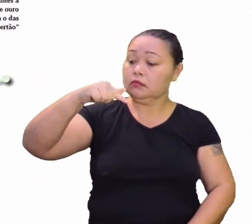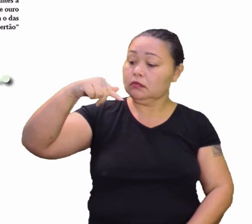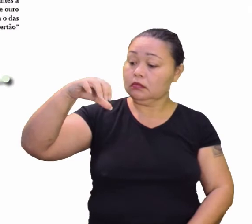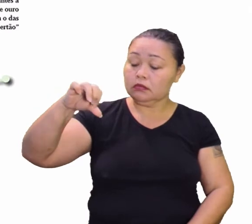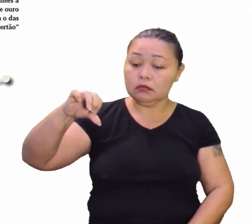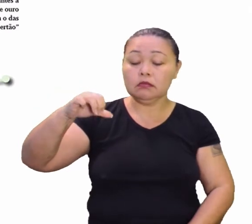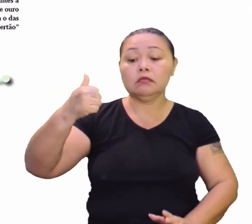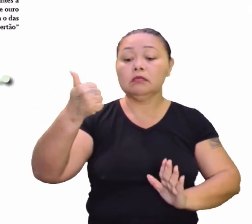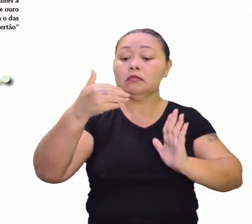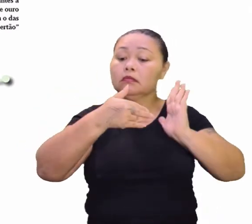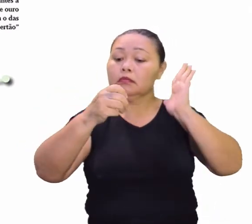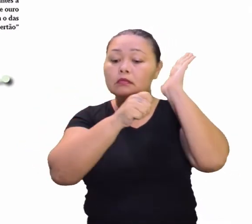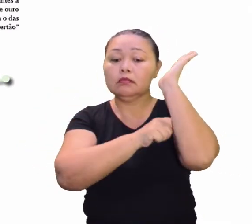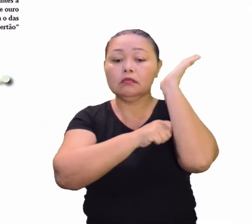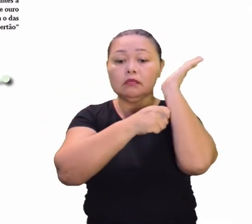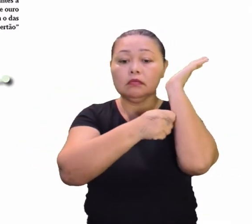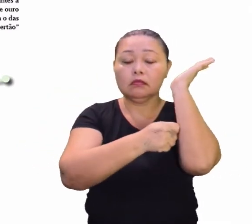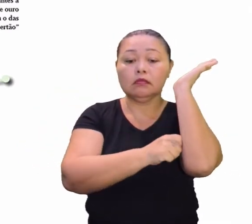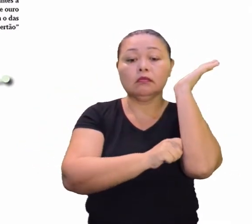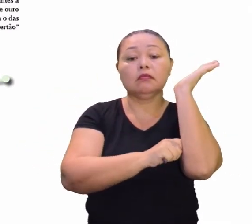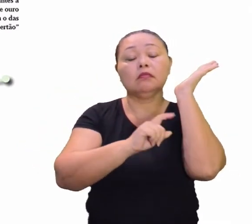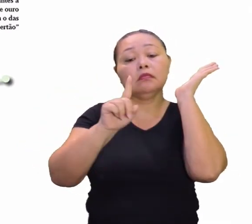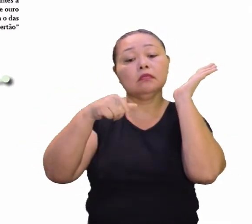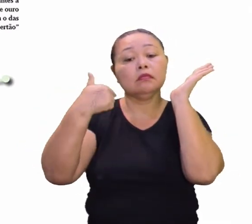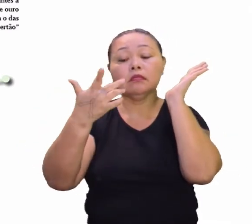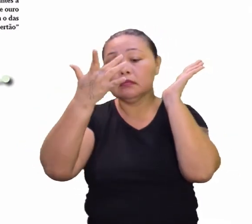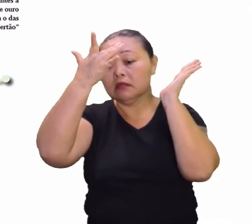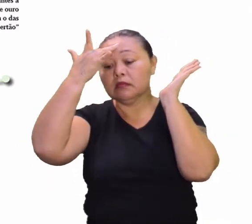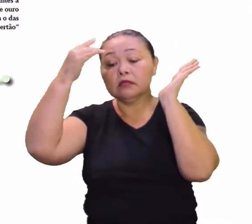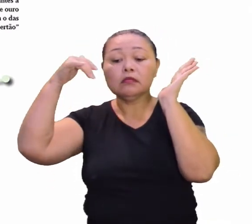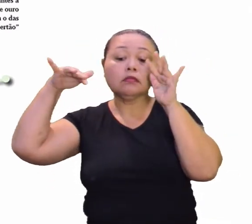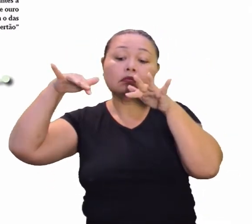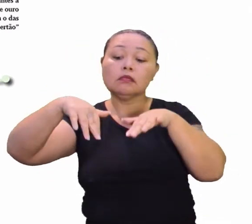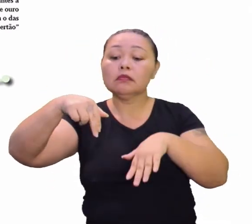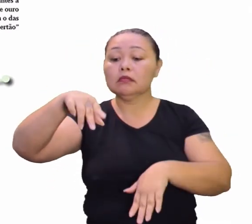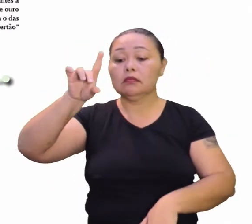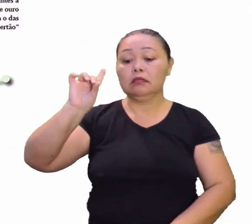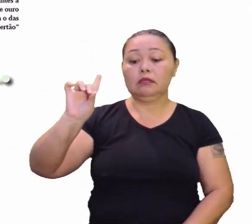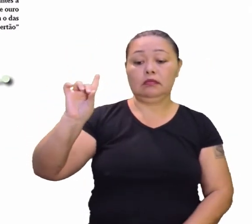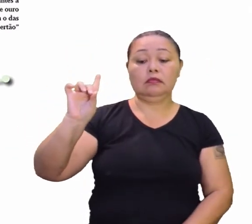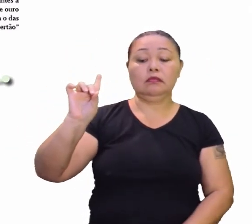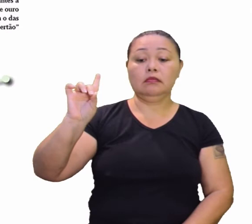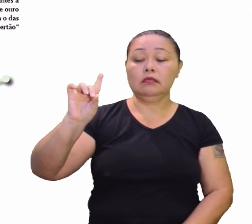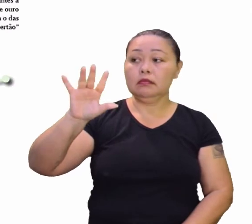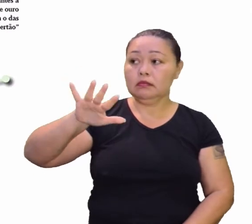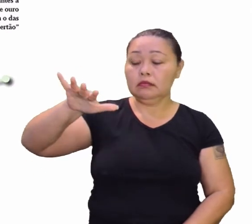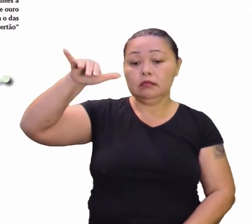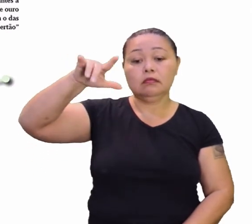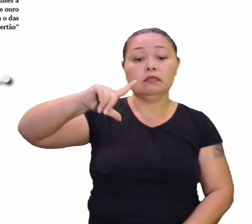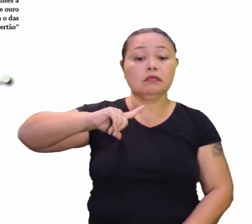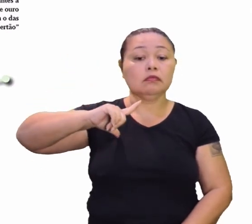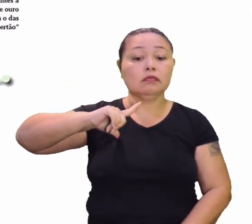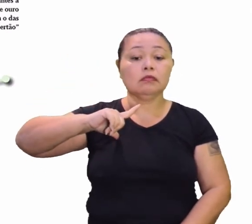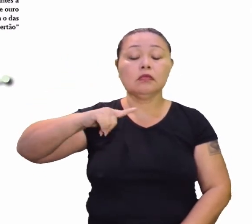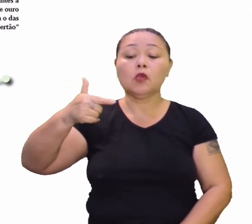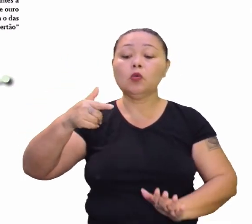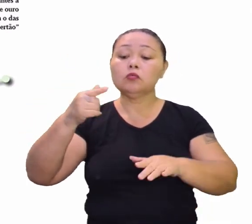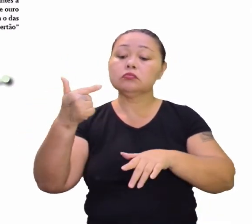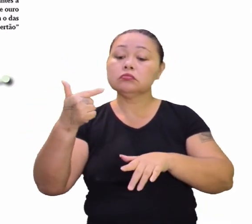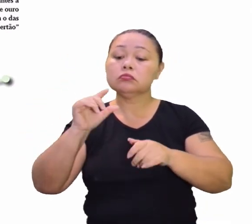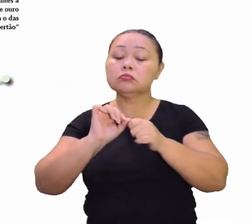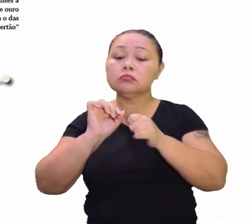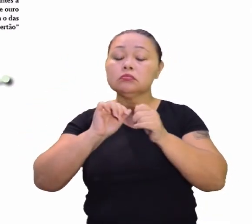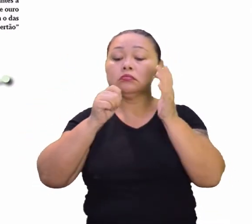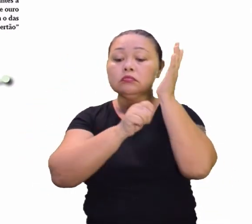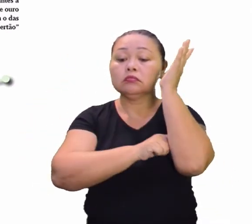1879, primeiro ciclo da borracha, de onde que vieram imigrantes para Rondônia, lá do Nordeste. Depois tivemos aí outro momento do